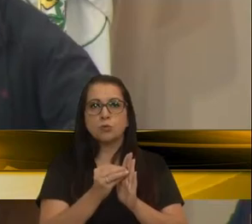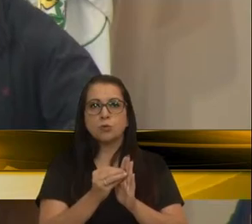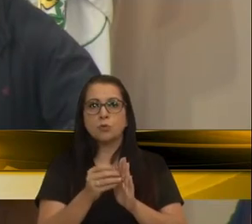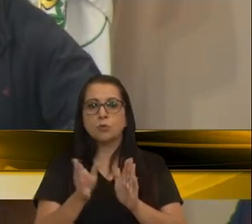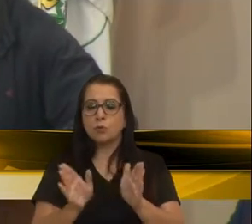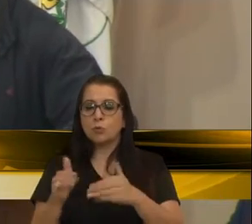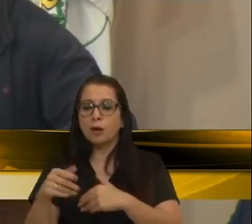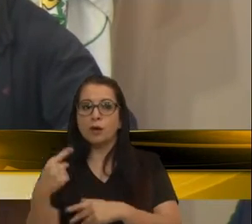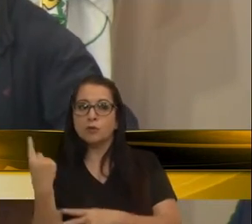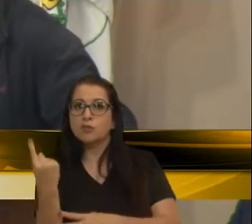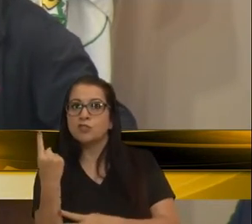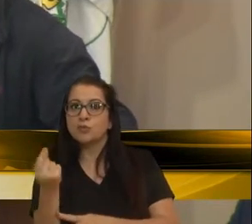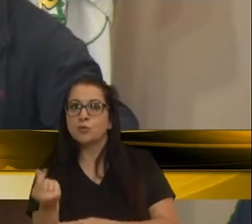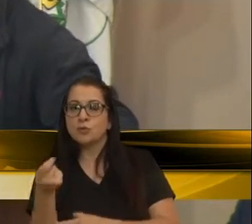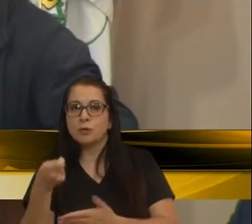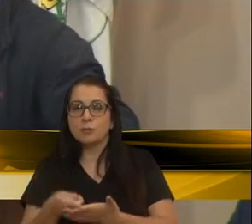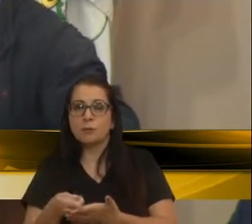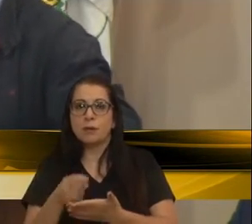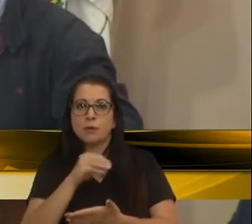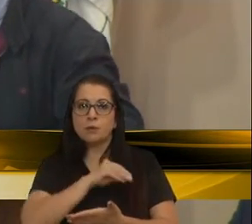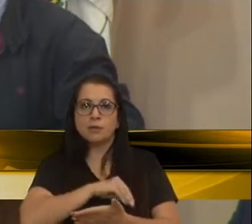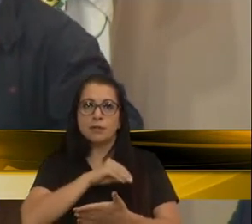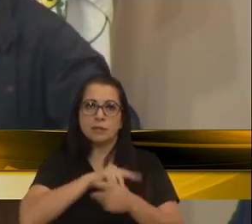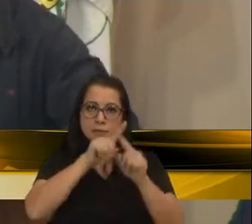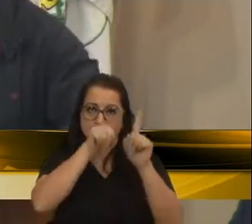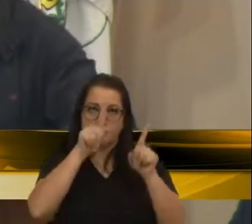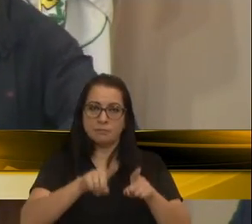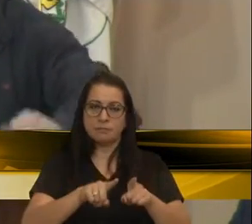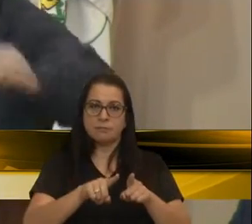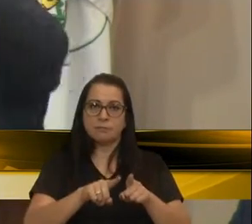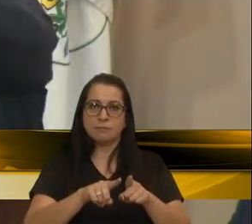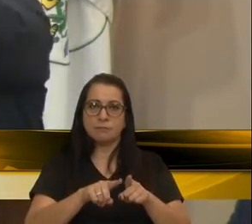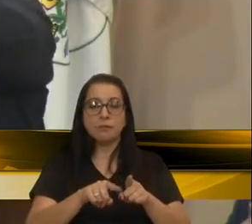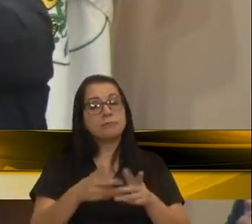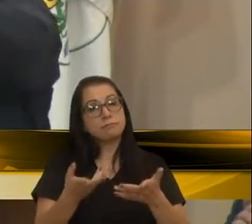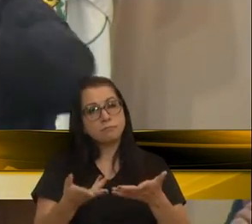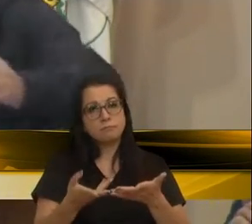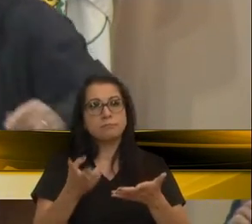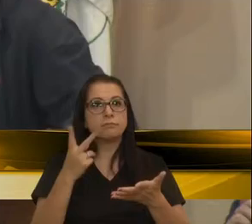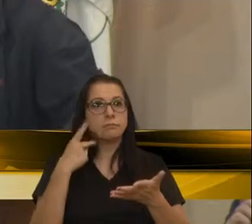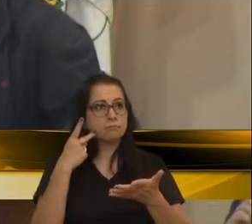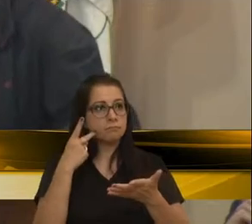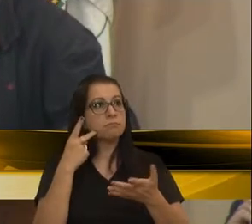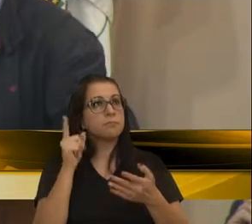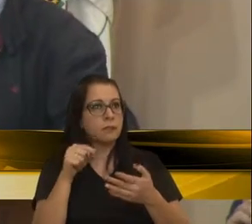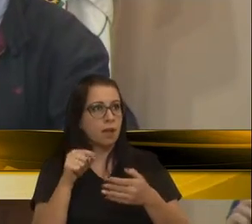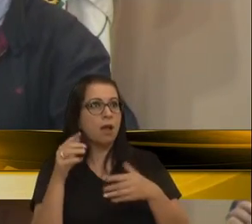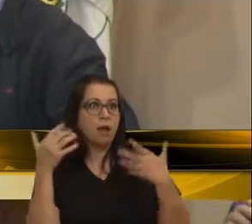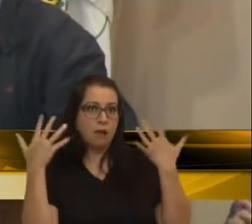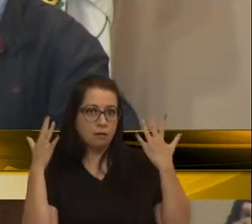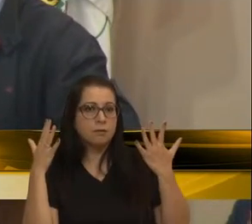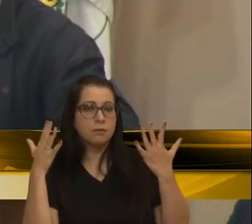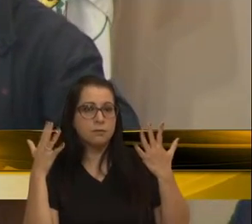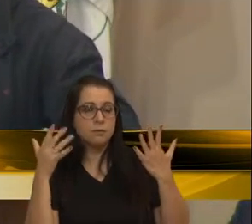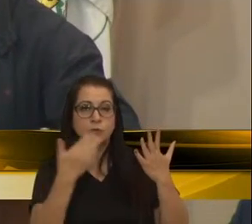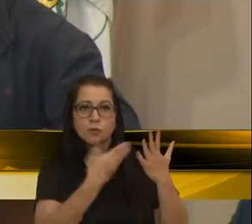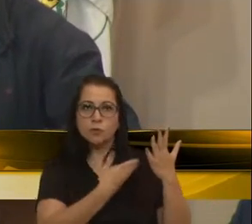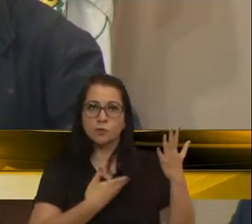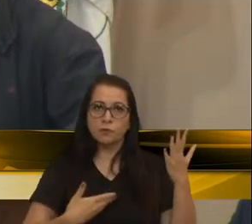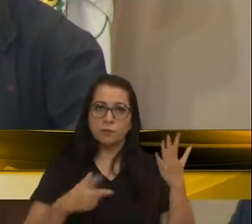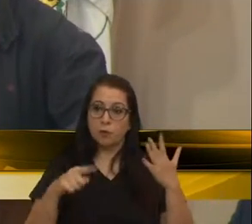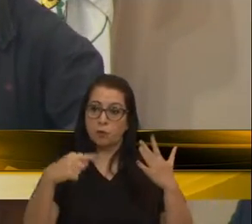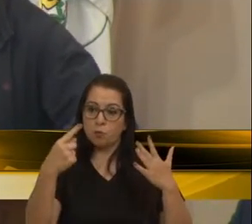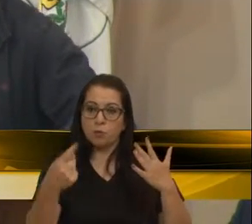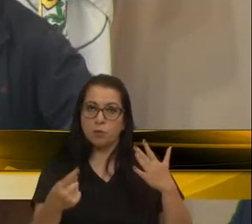único para pagar o salário dos servidores. Politicamente, parabéns. Só que o governador